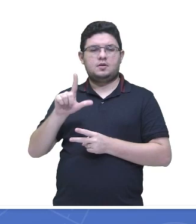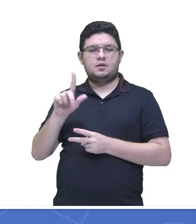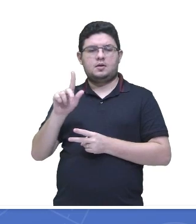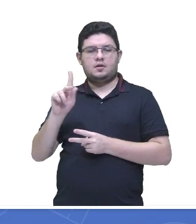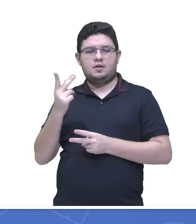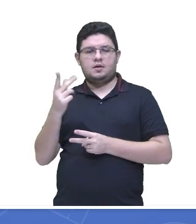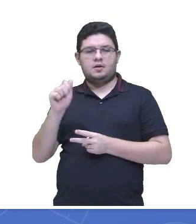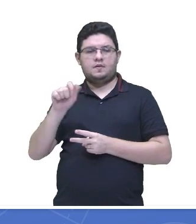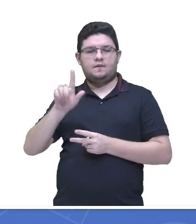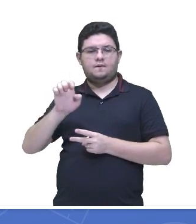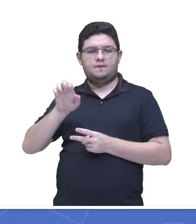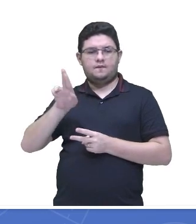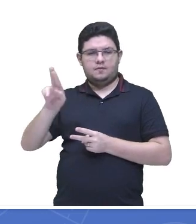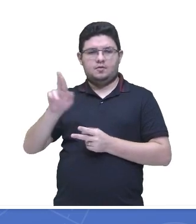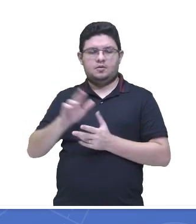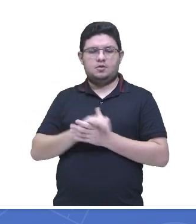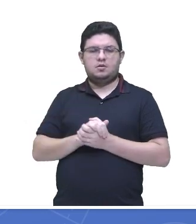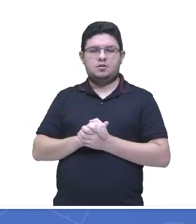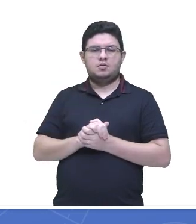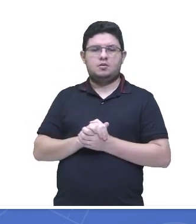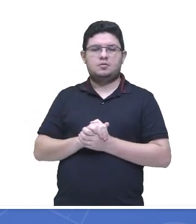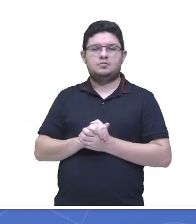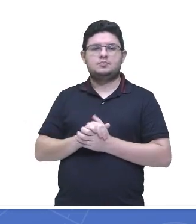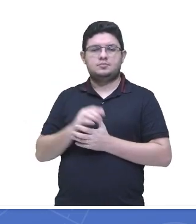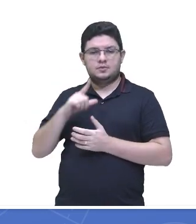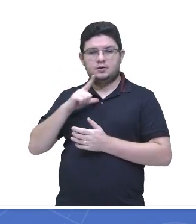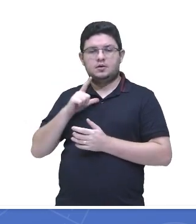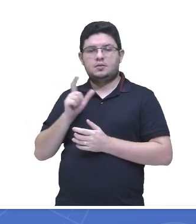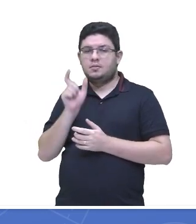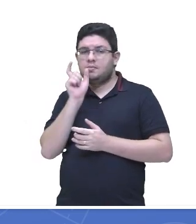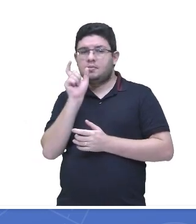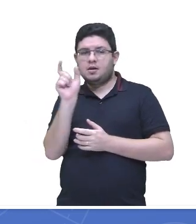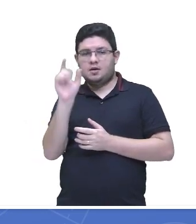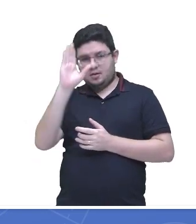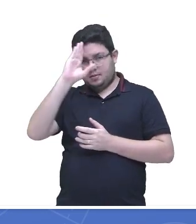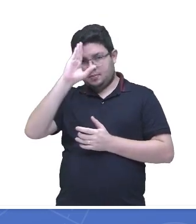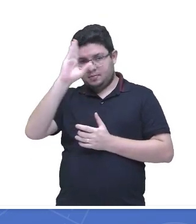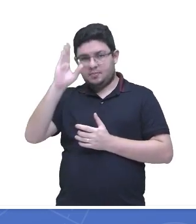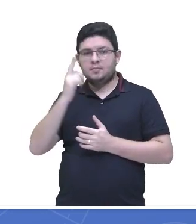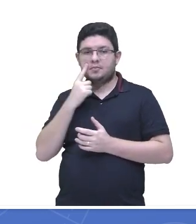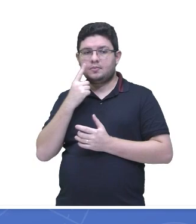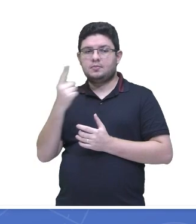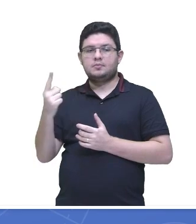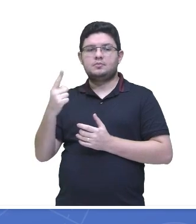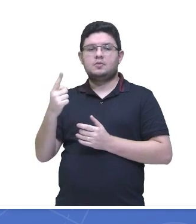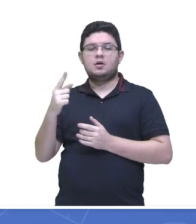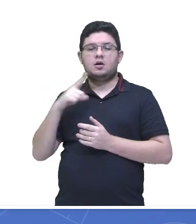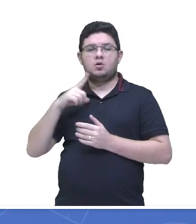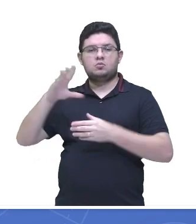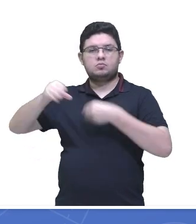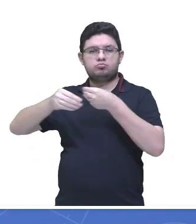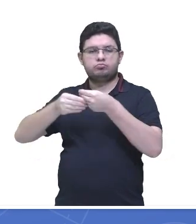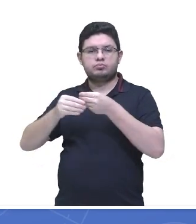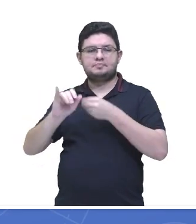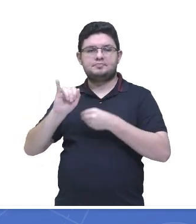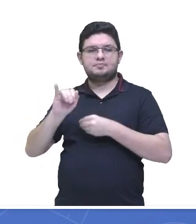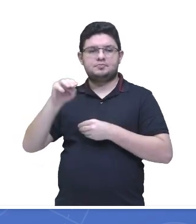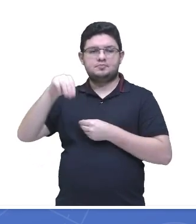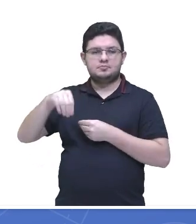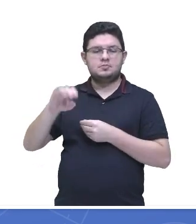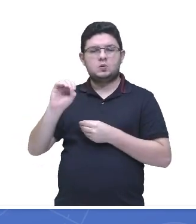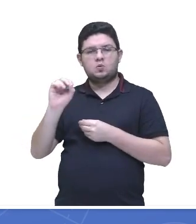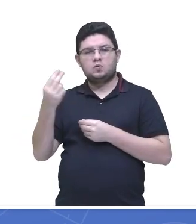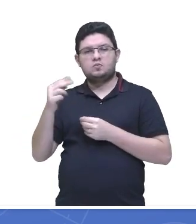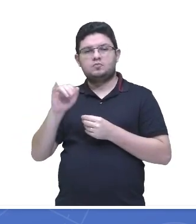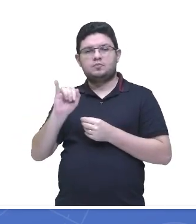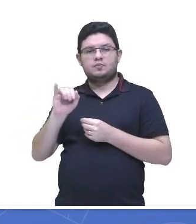inhale. Eu peguei a palavra base, a palavra raiz e acrescentei esses prefixos que dão